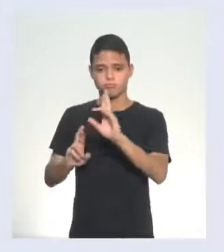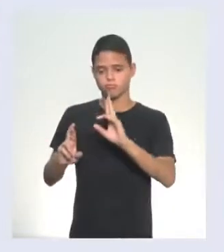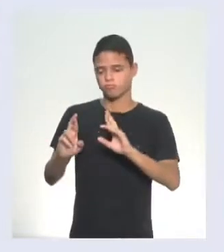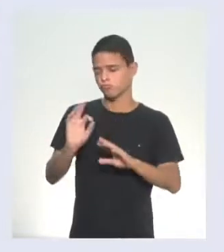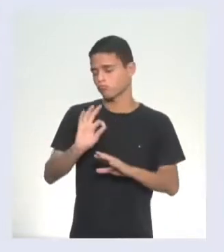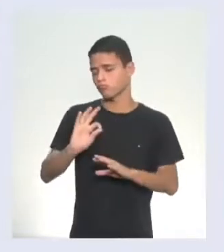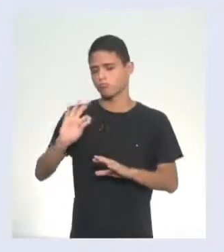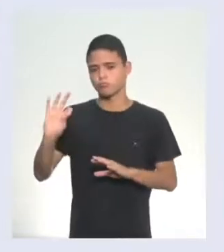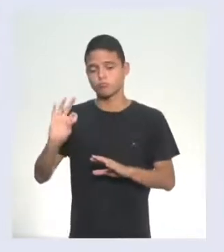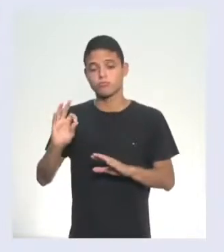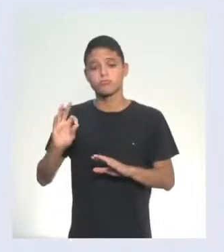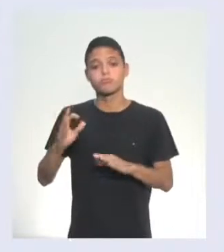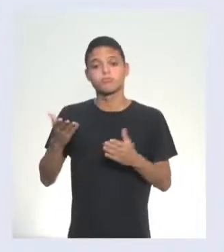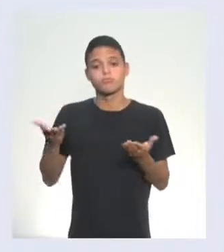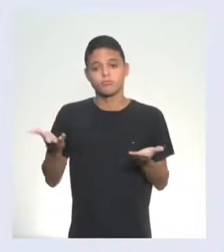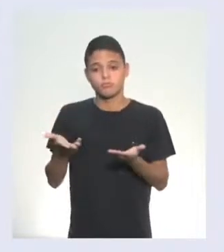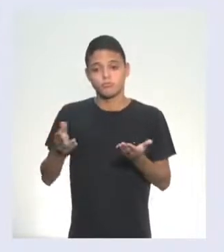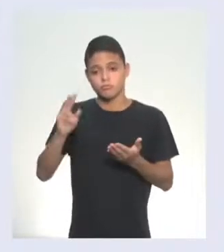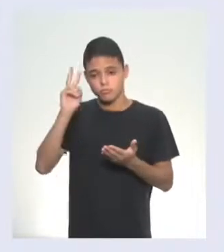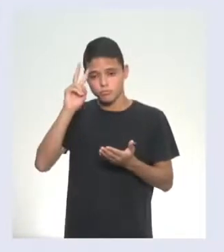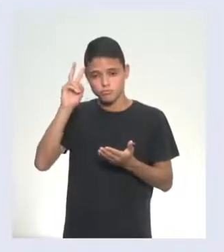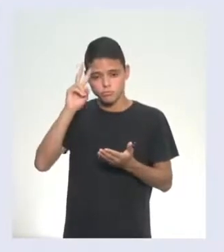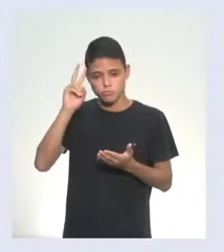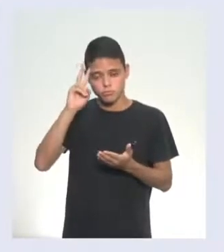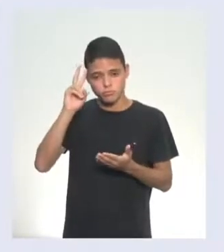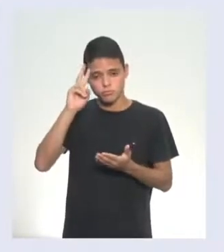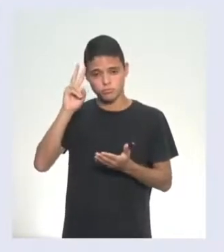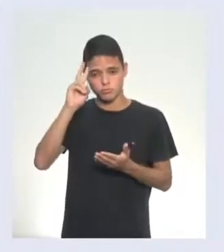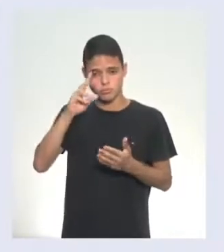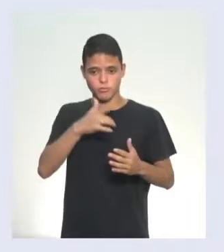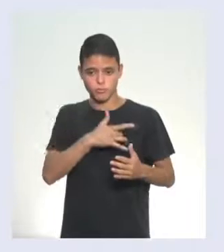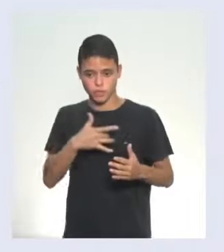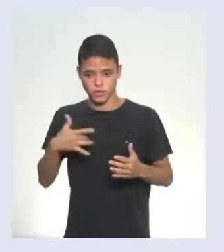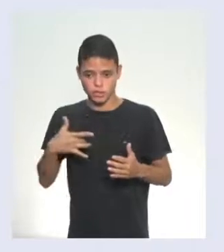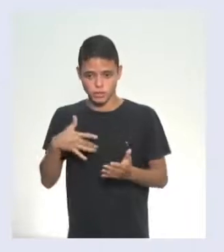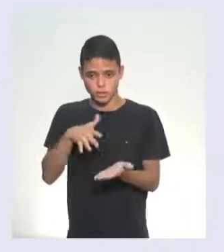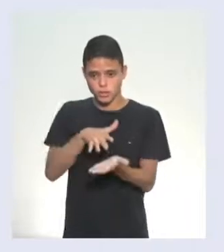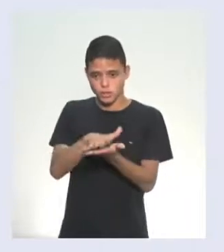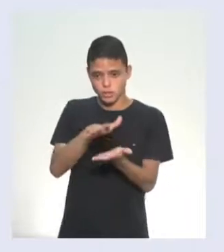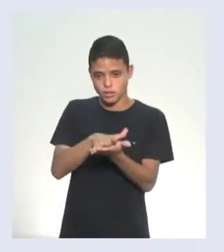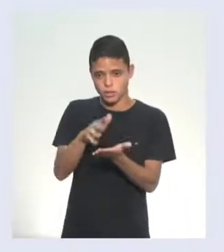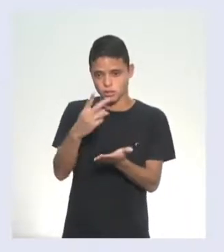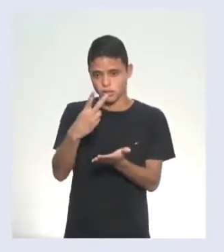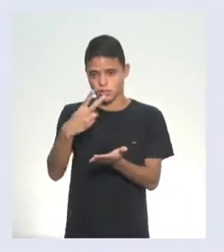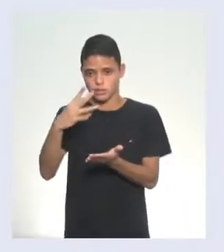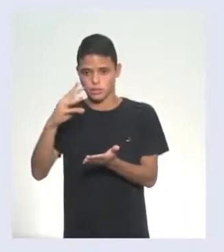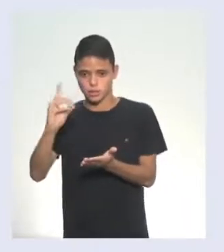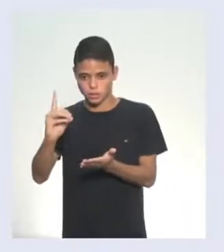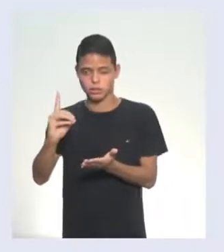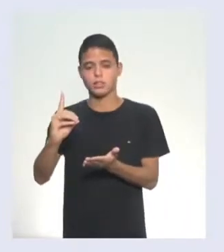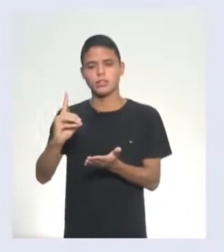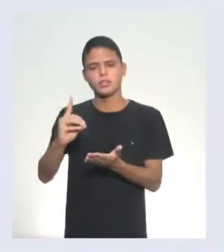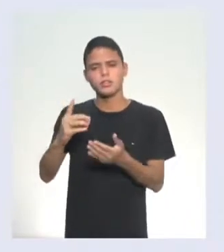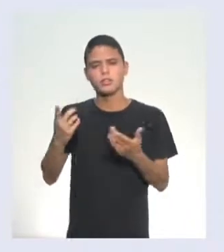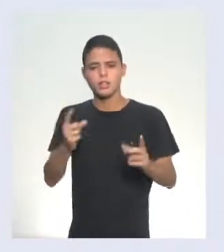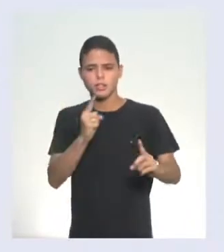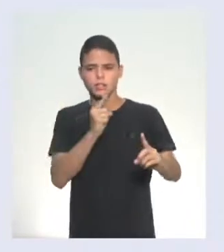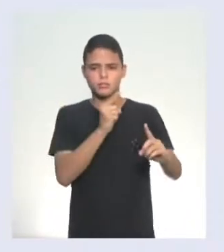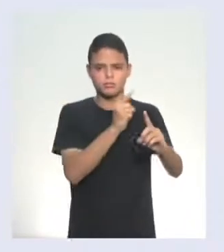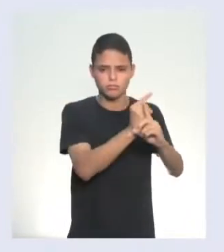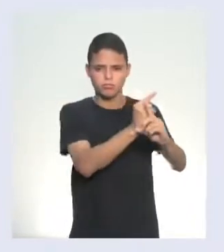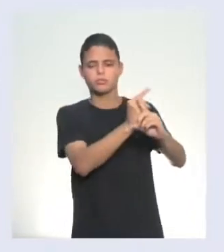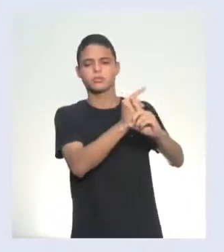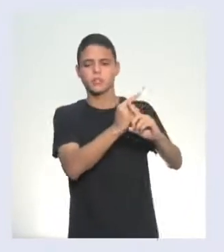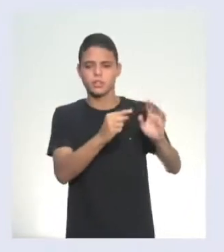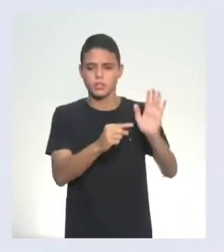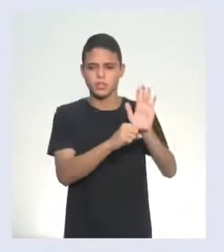queria lembrar o seguinte, que com relação à saúde, a impressão 3D, ela já impacta a produção de medicamentos,